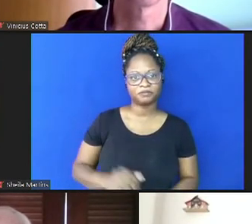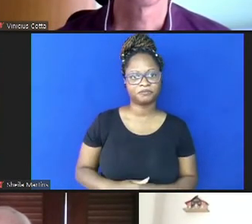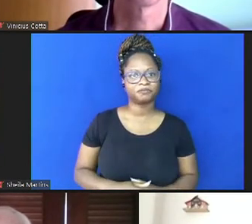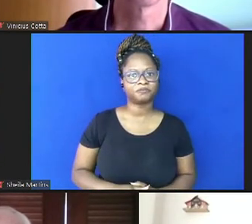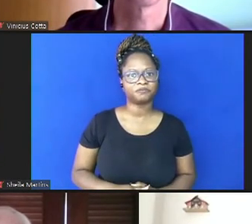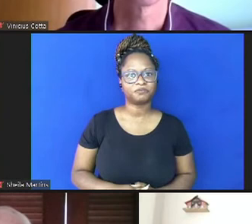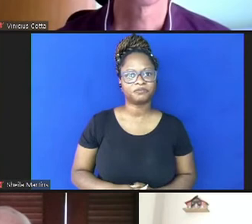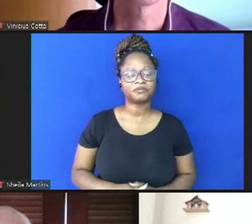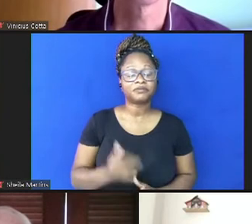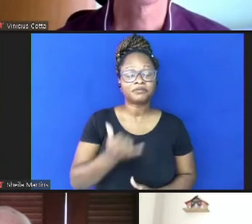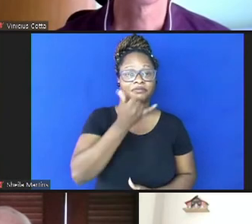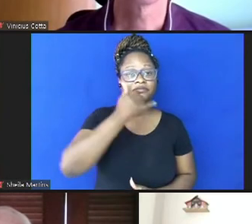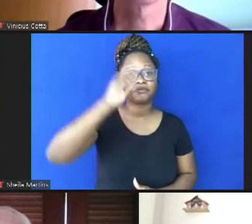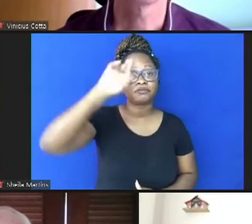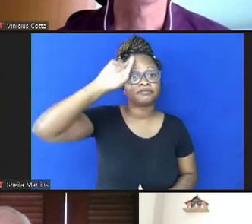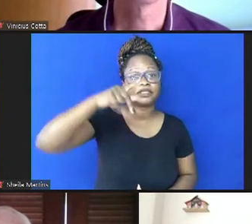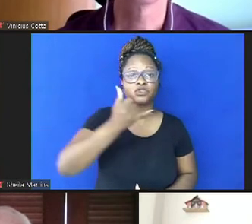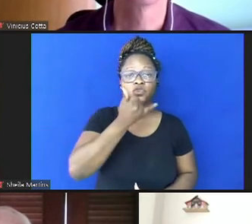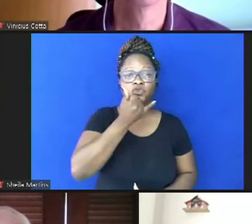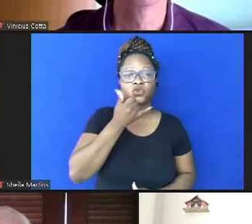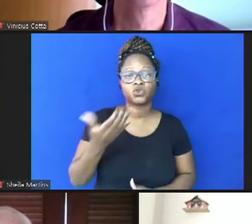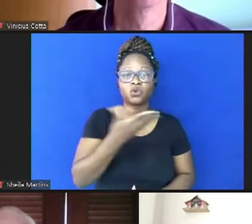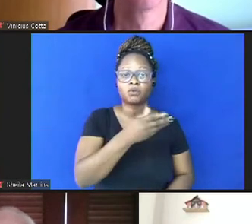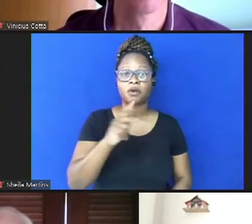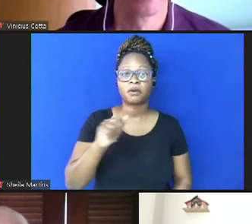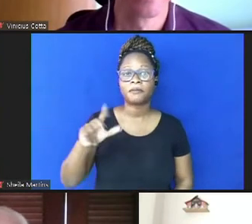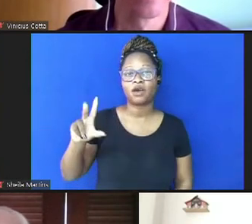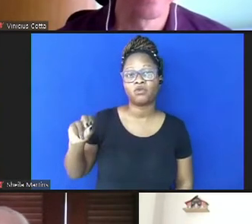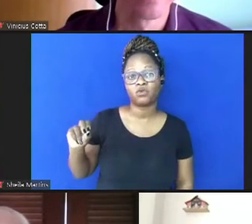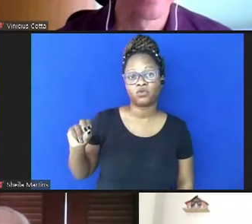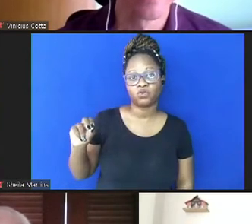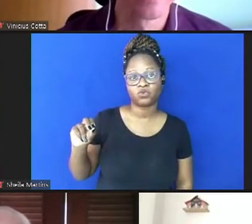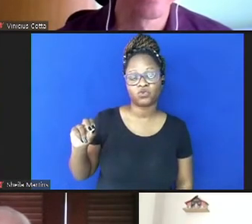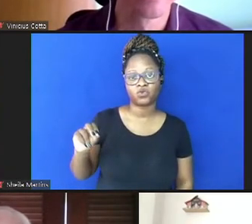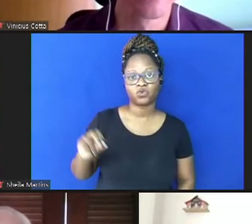Ah, desculpe, eu passo a palavra ao Paulo Buches.